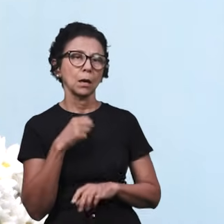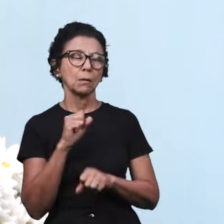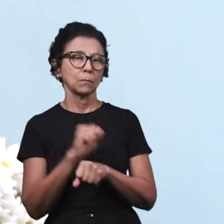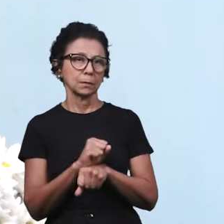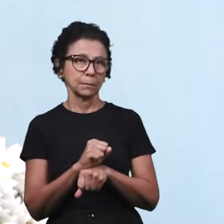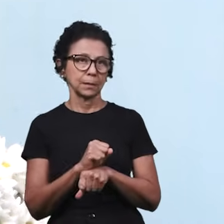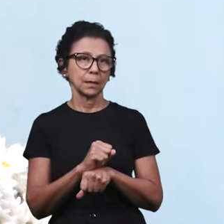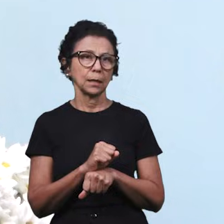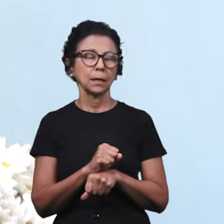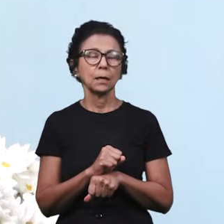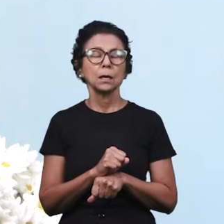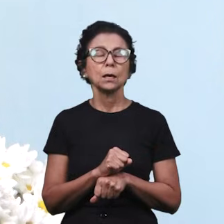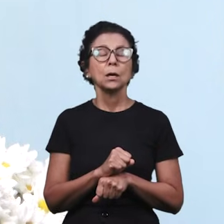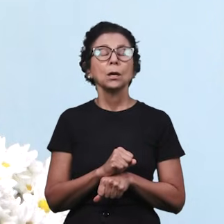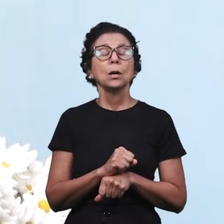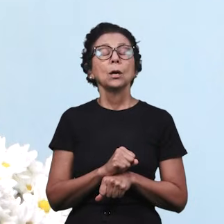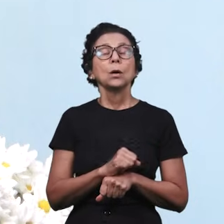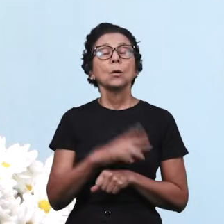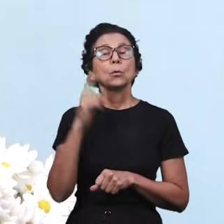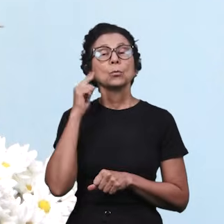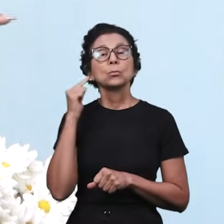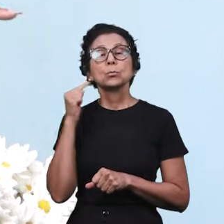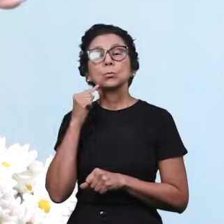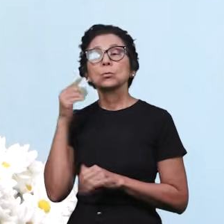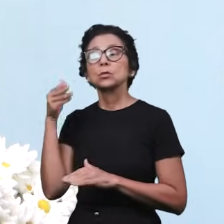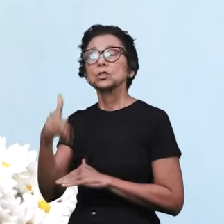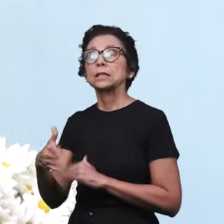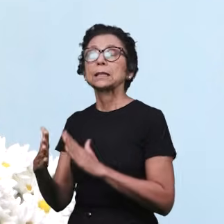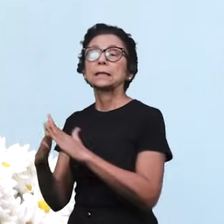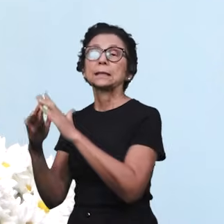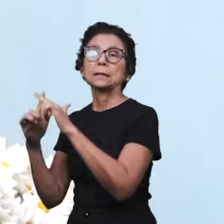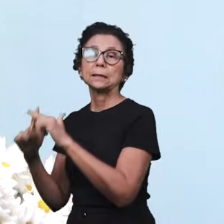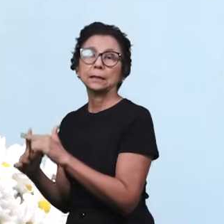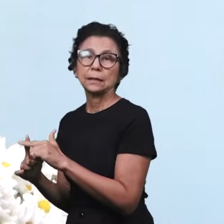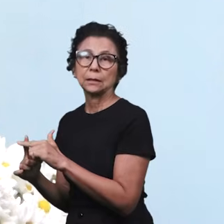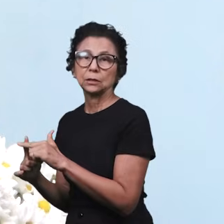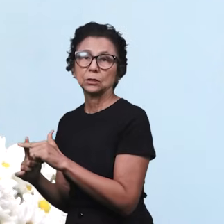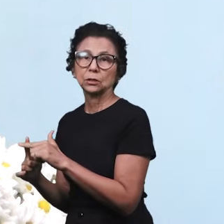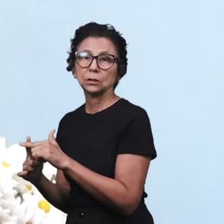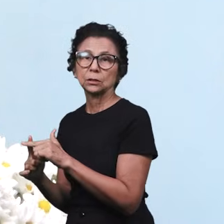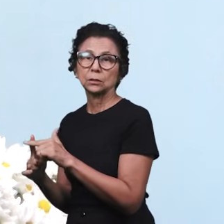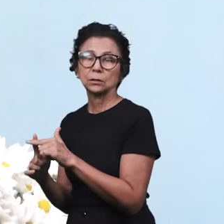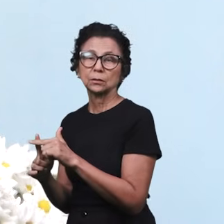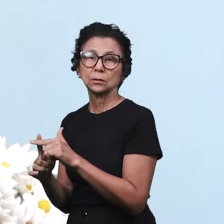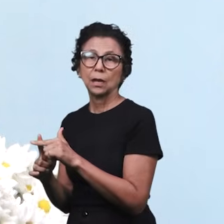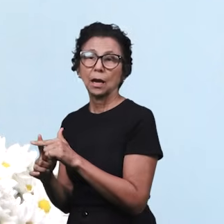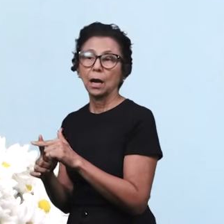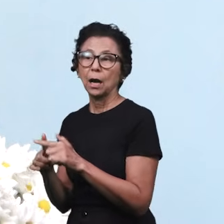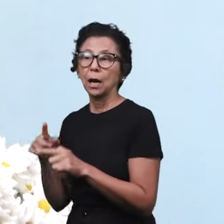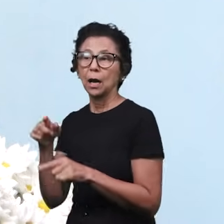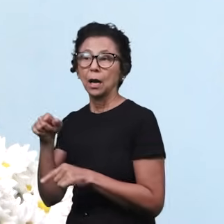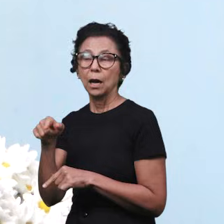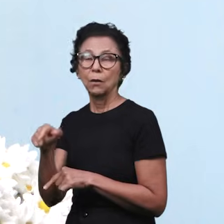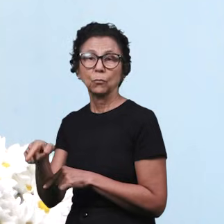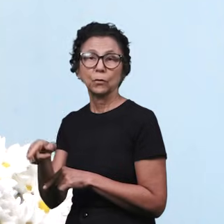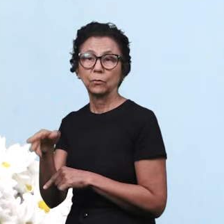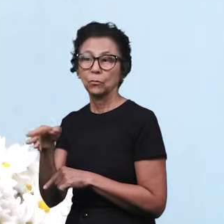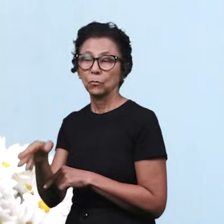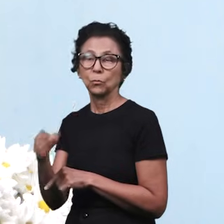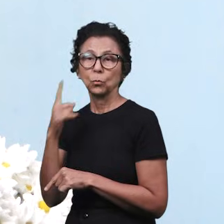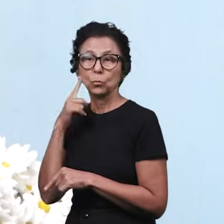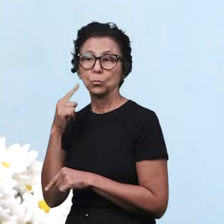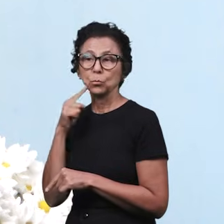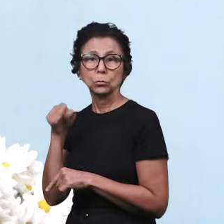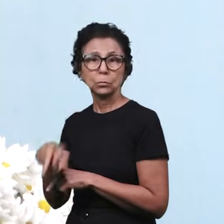igreja. E aí o surdo não foi, mas foi em outra igreja. E ela já estava